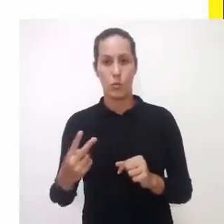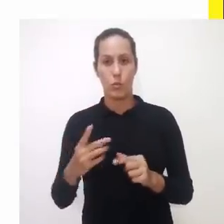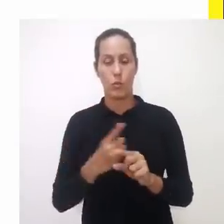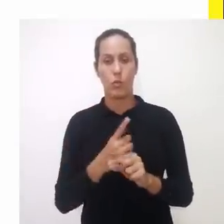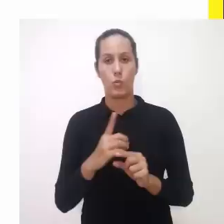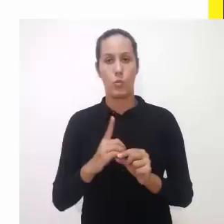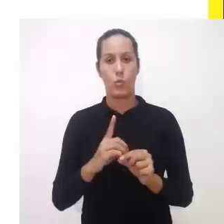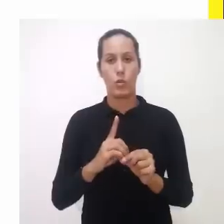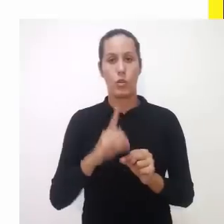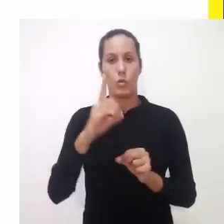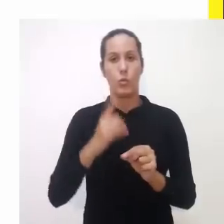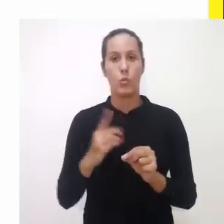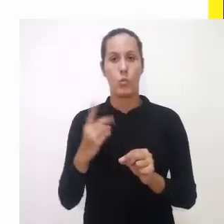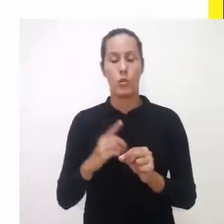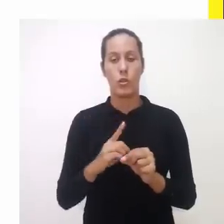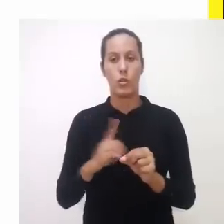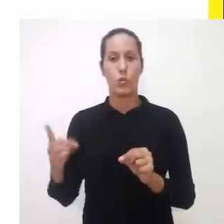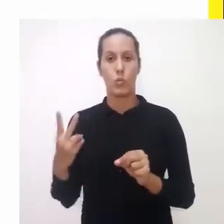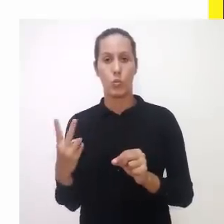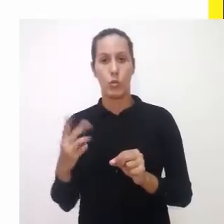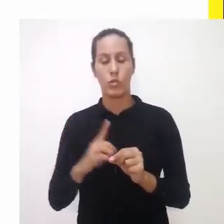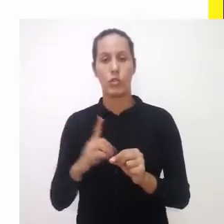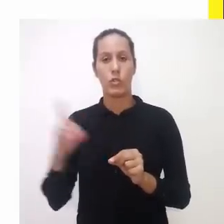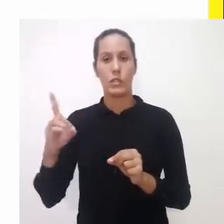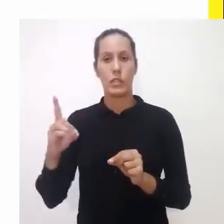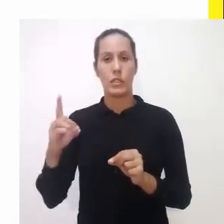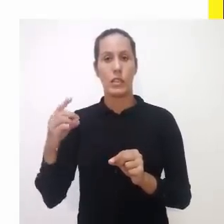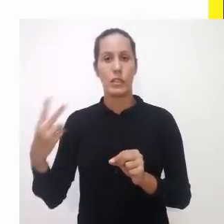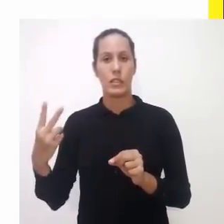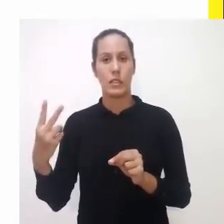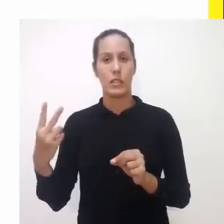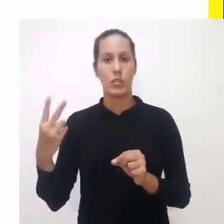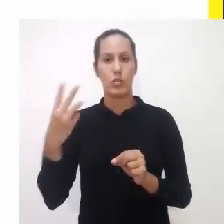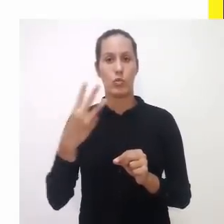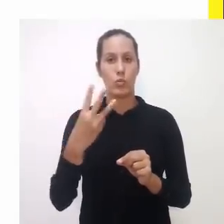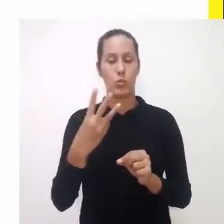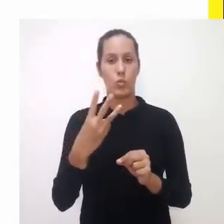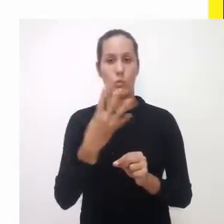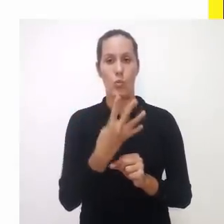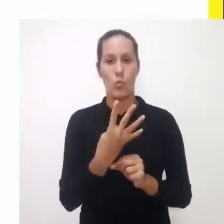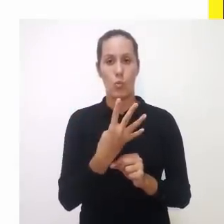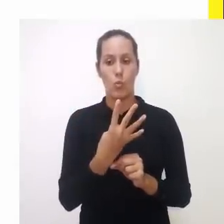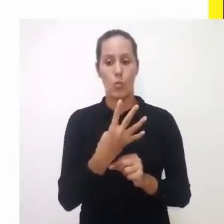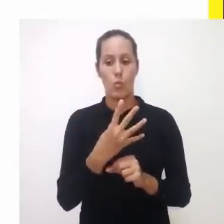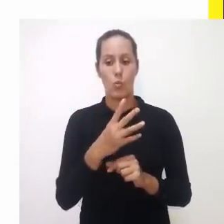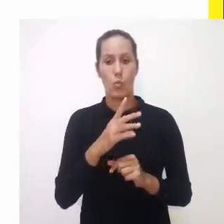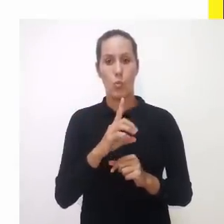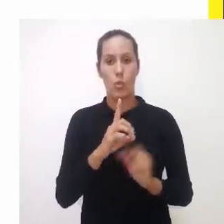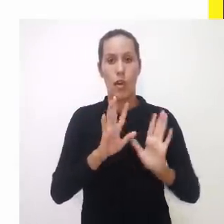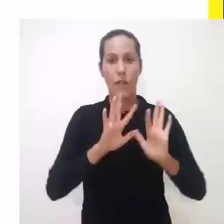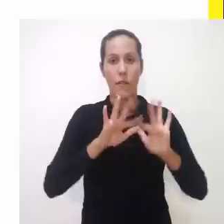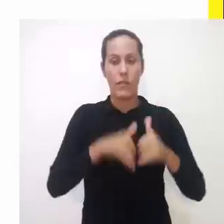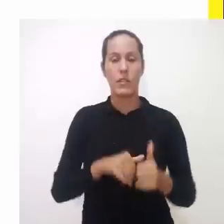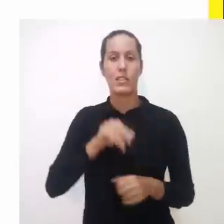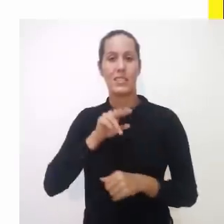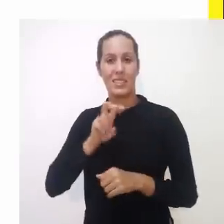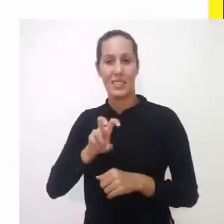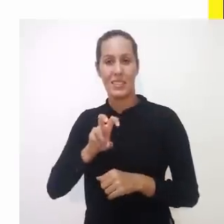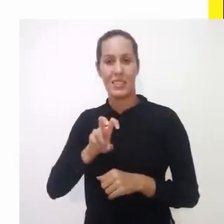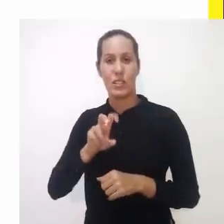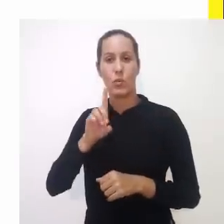2 diagonais. Indo para o outro vértice, 3 diagonais, 4 diagonais e